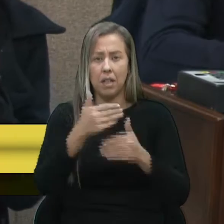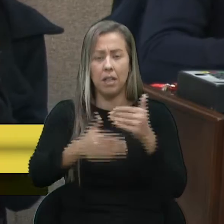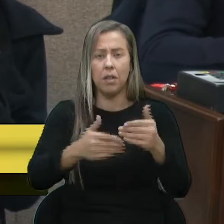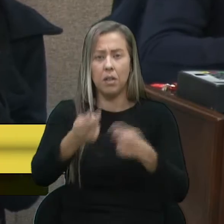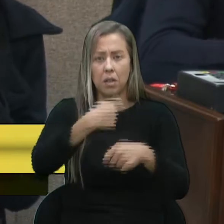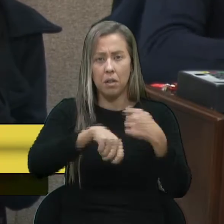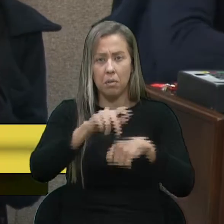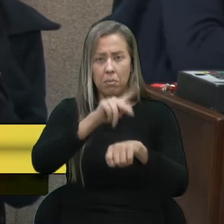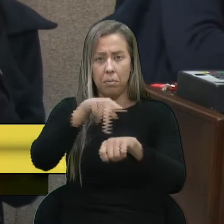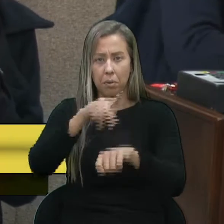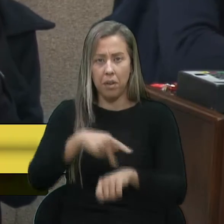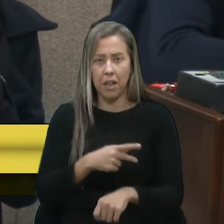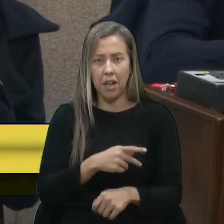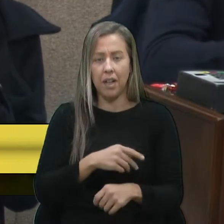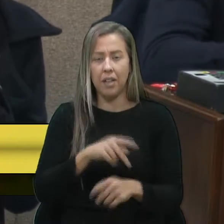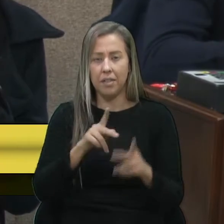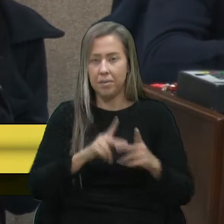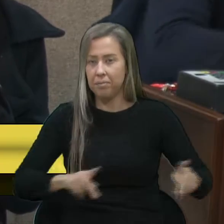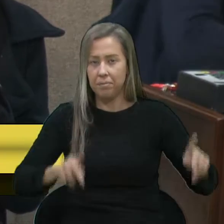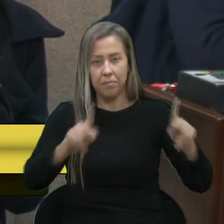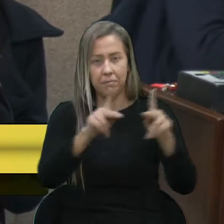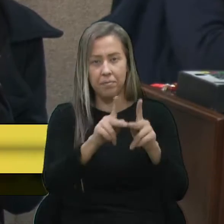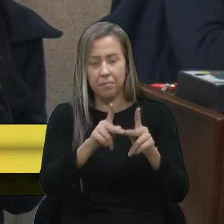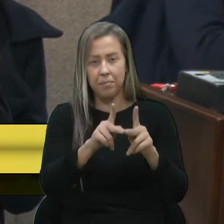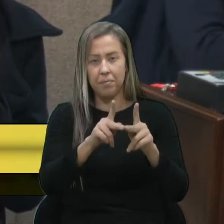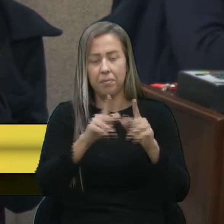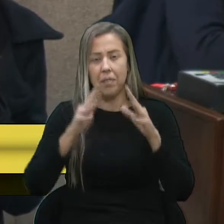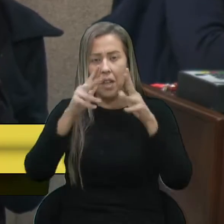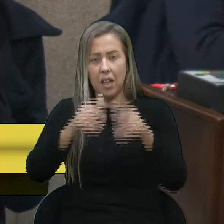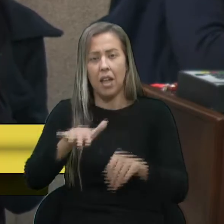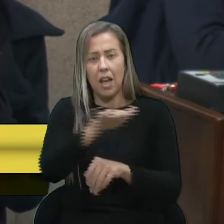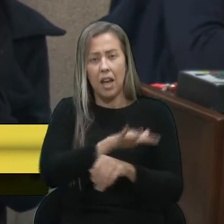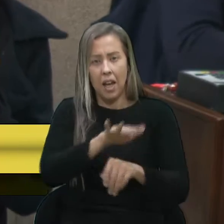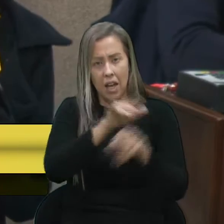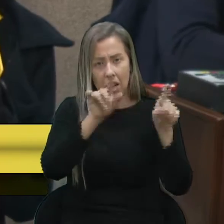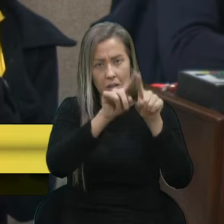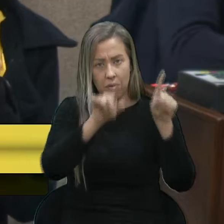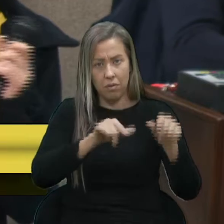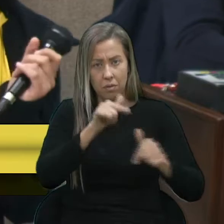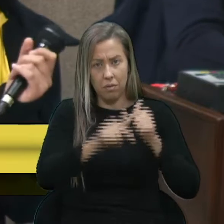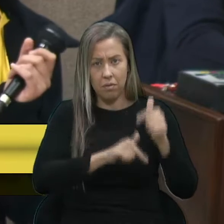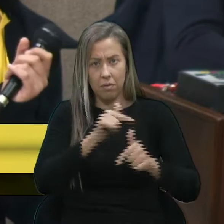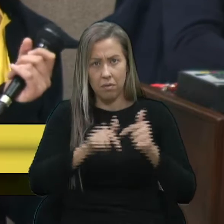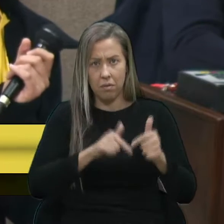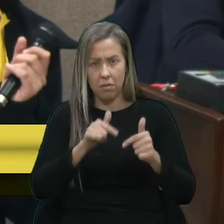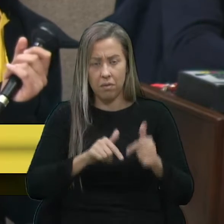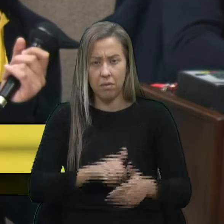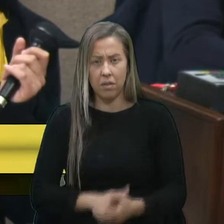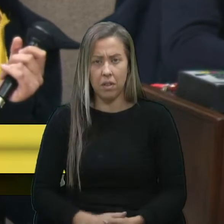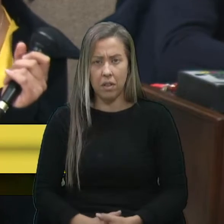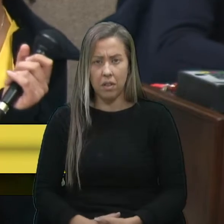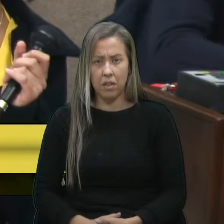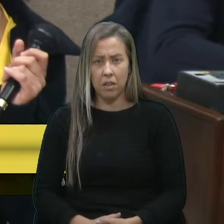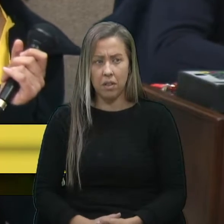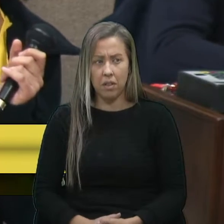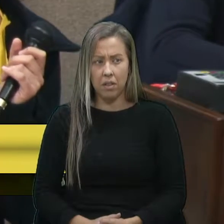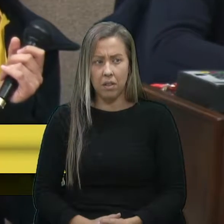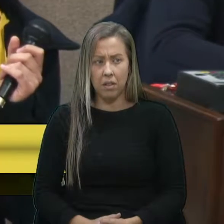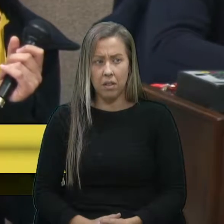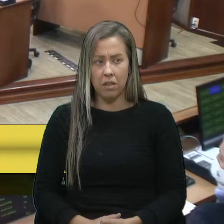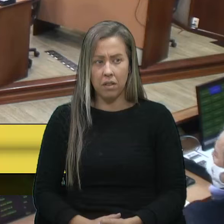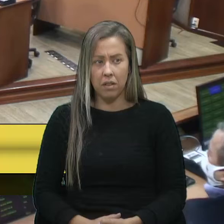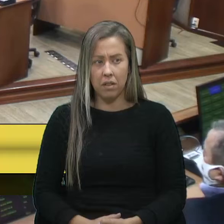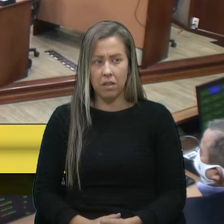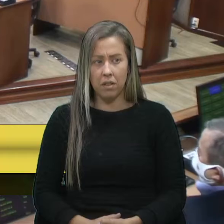de um país. É a população, é a classe trabalhadora. Peço uma declaração de líder, acho que a vereadora Denise pediu.